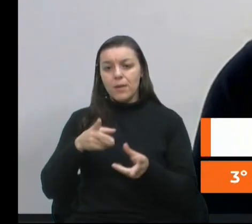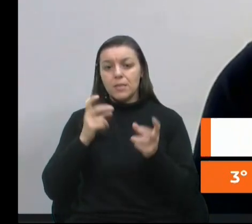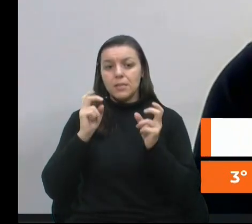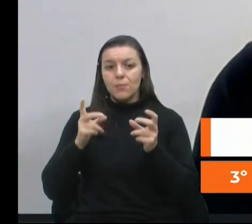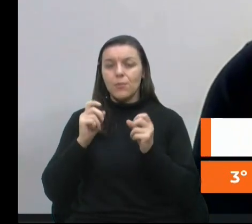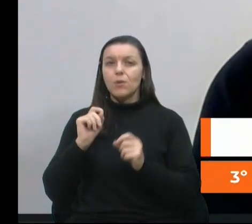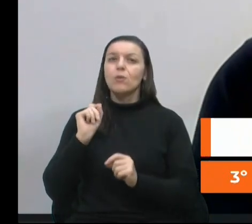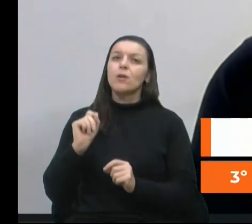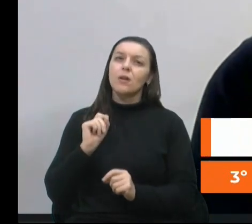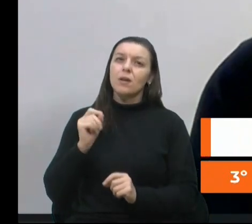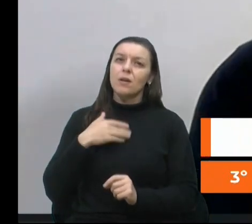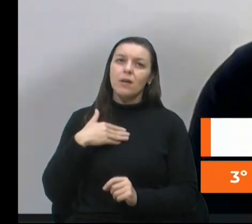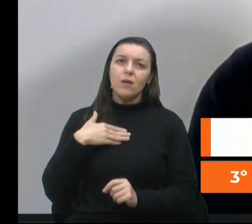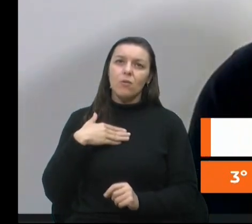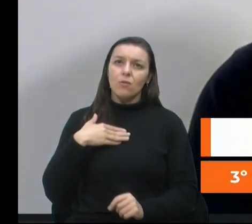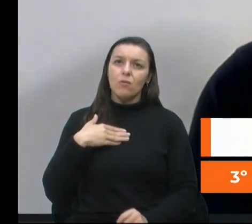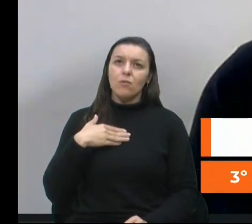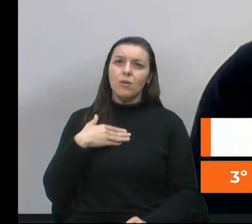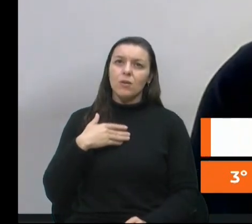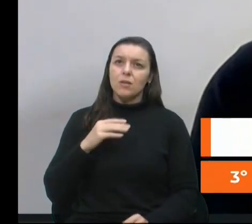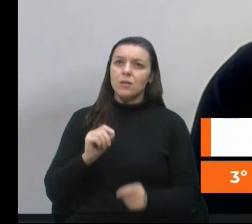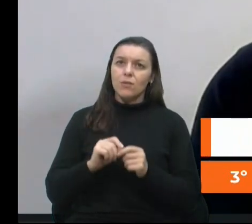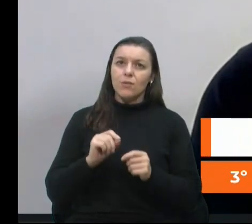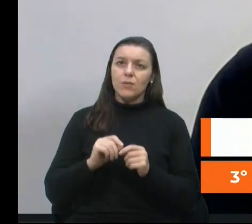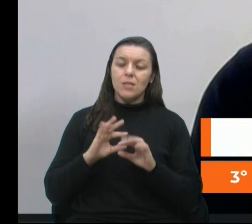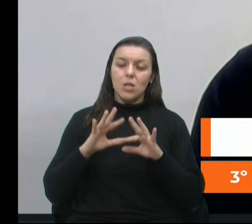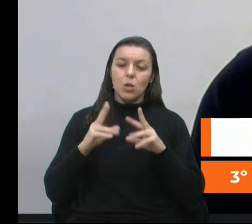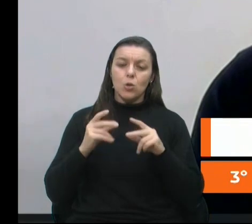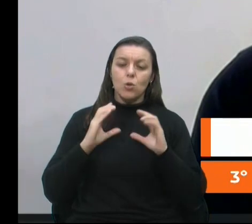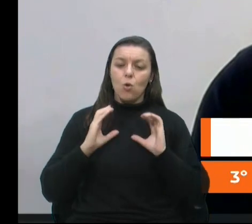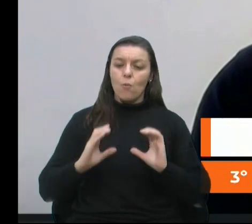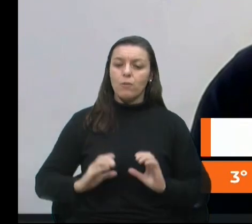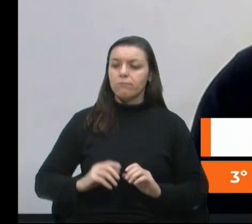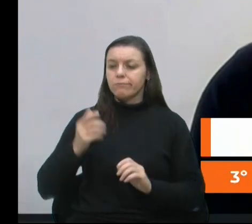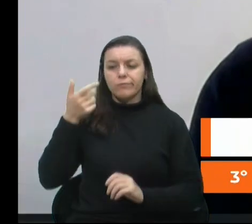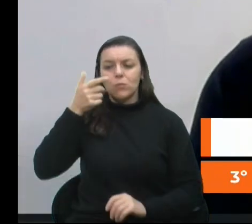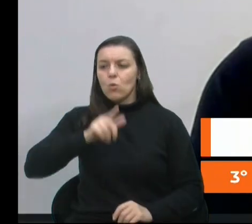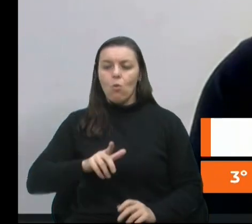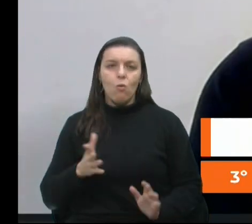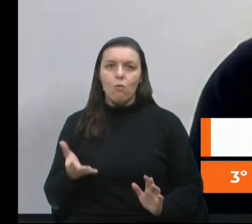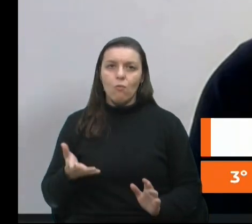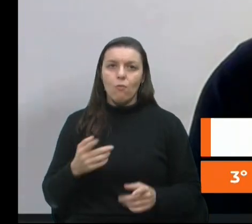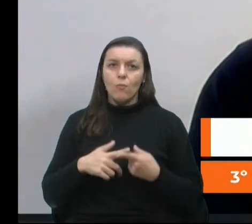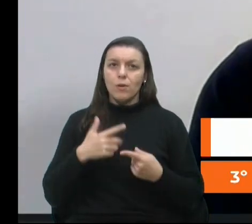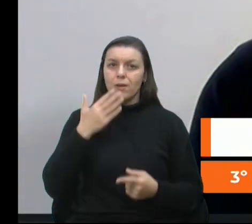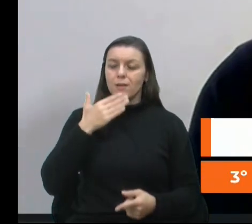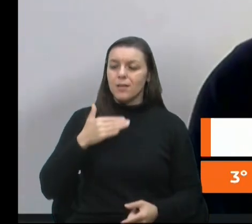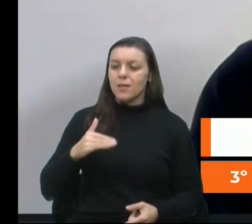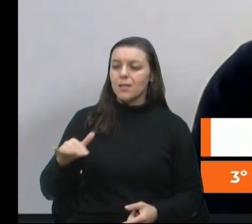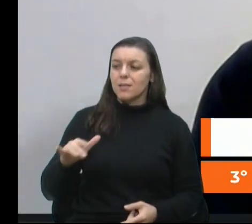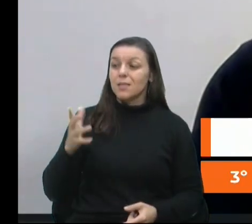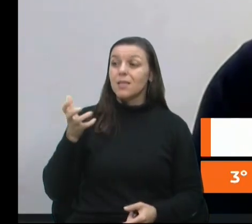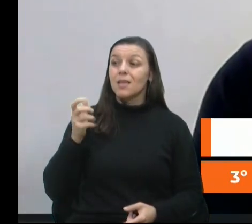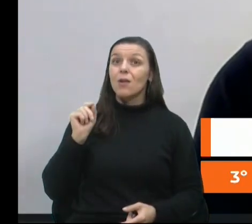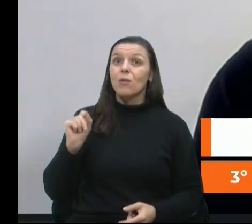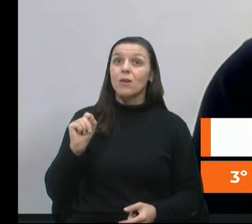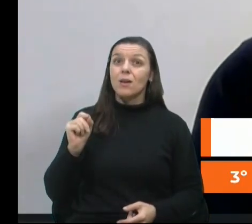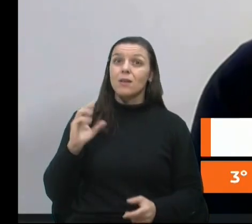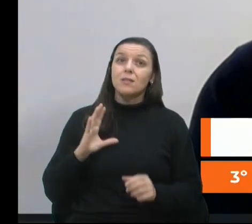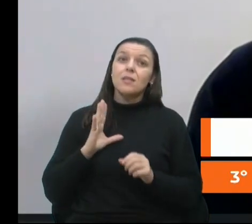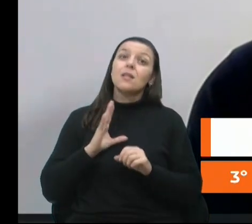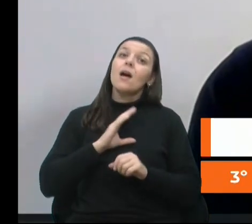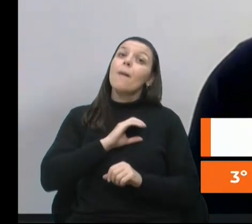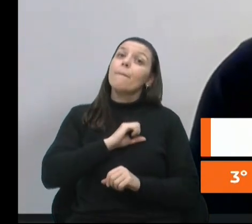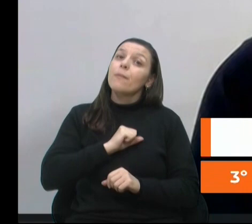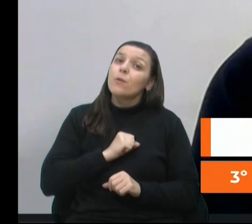é inadequada e vai fazer de tudo para que aquele comportamento não se repita, porque a criança ela quer ser amada,